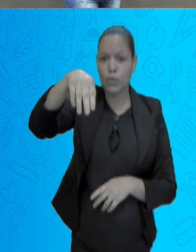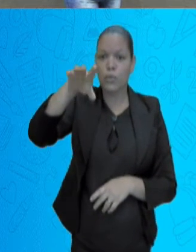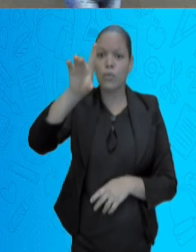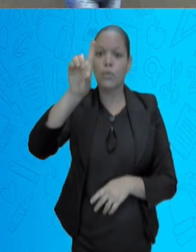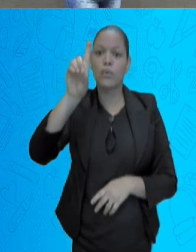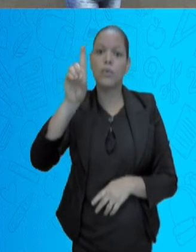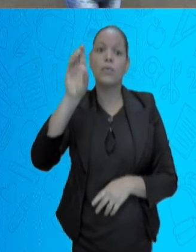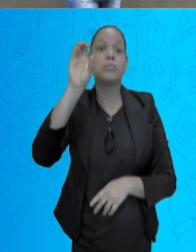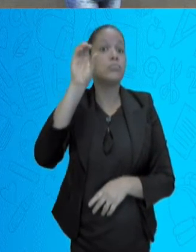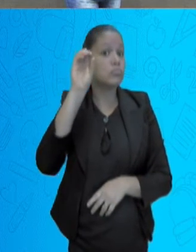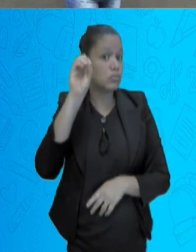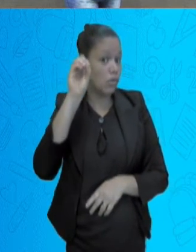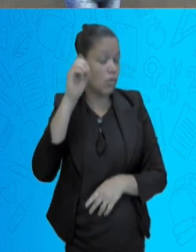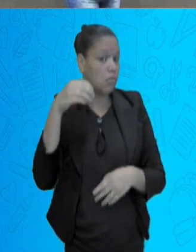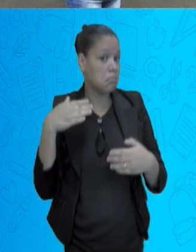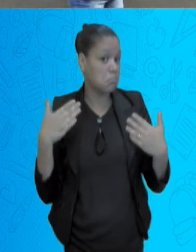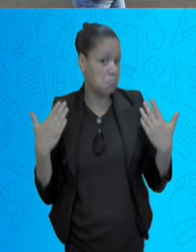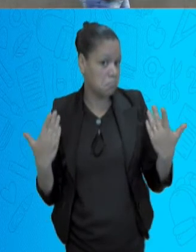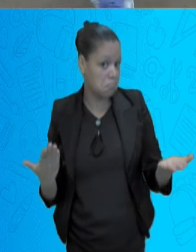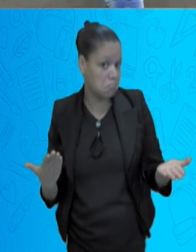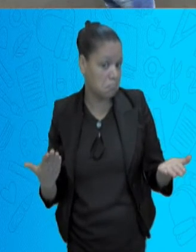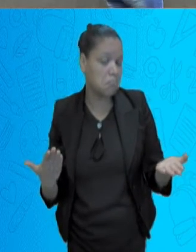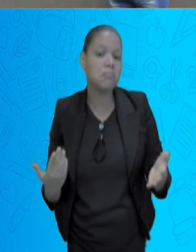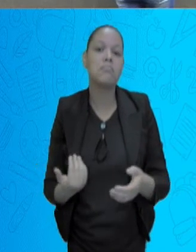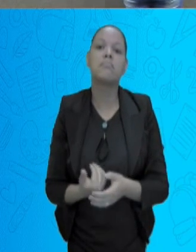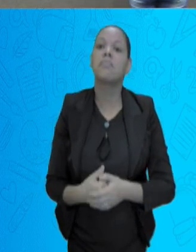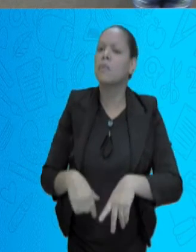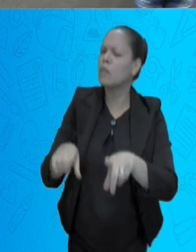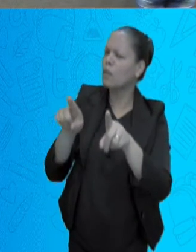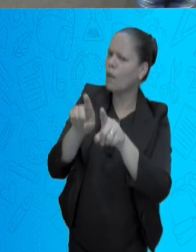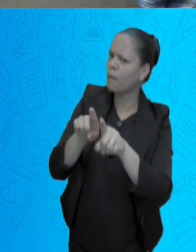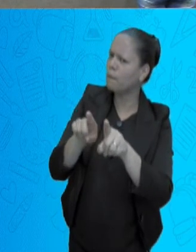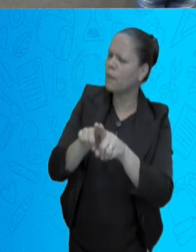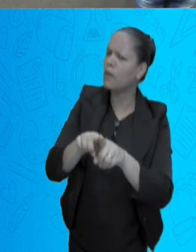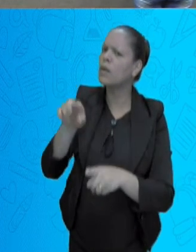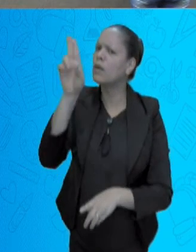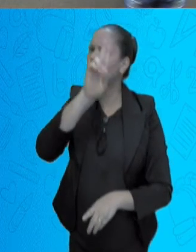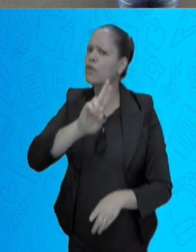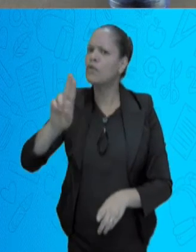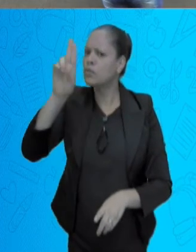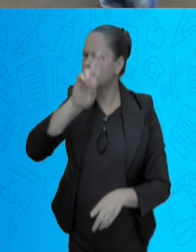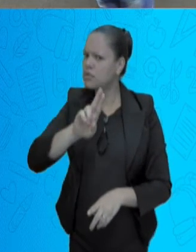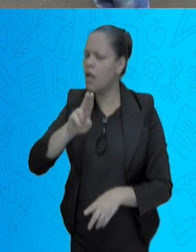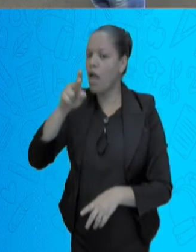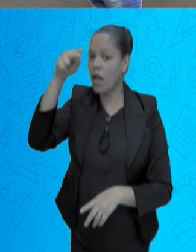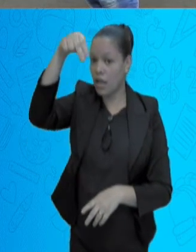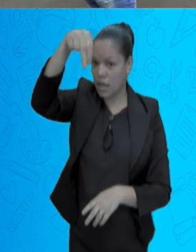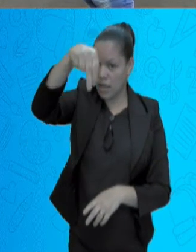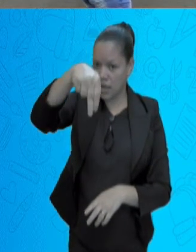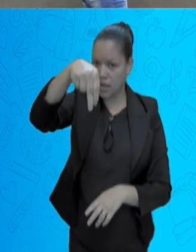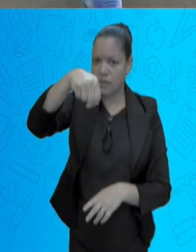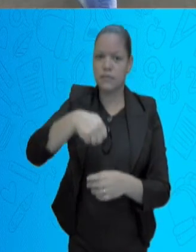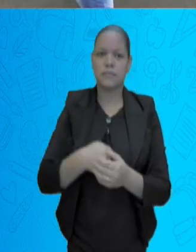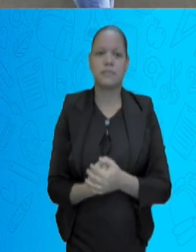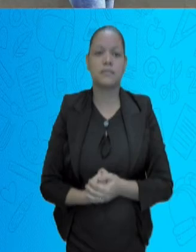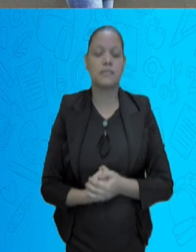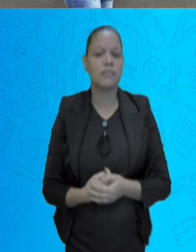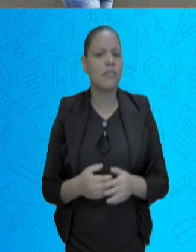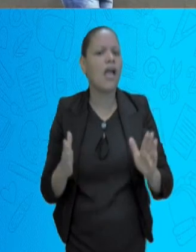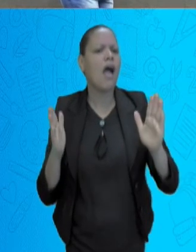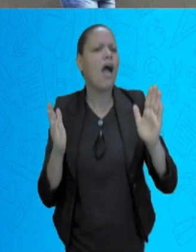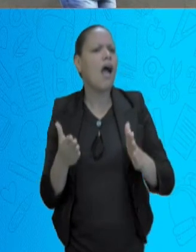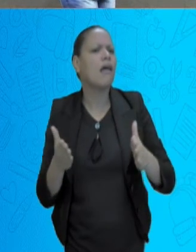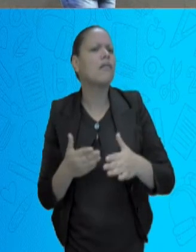encaixa no P e B. Então, eu também vou usar N. Agora,